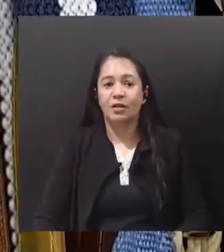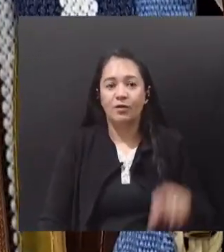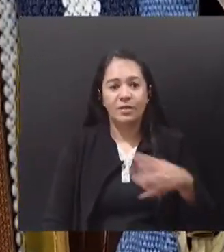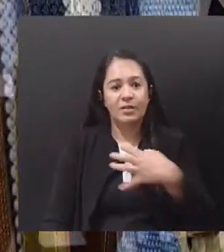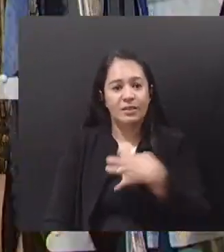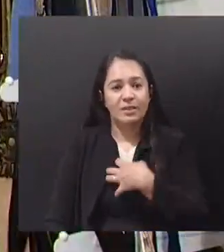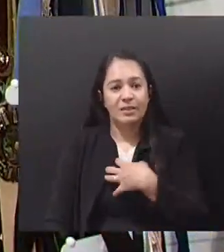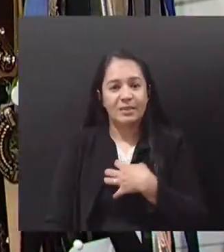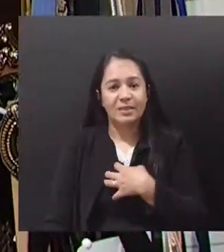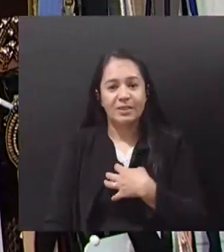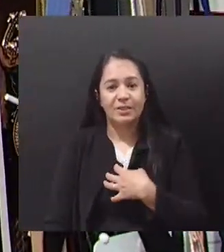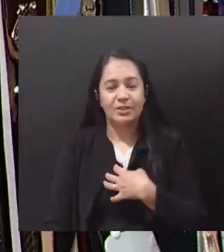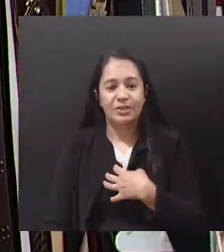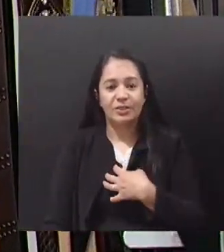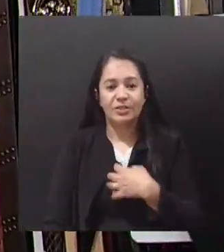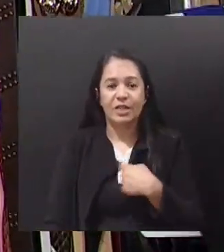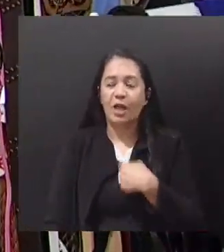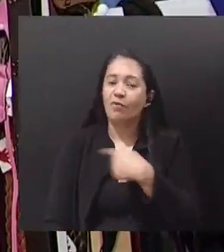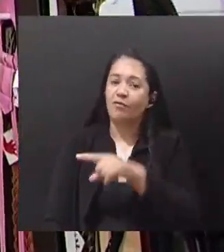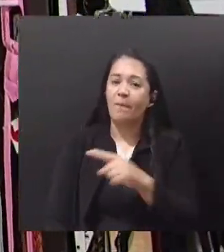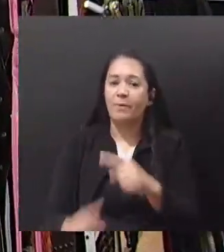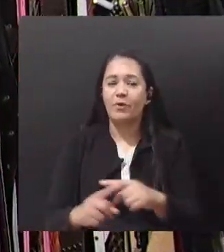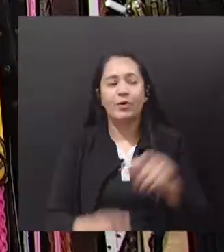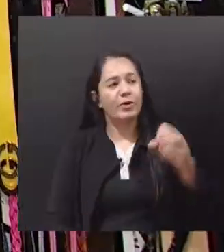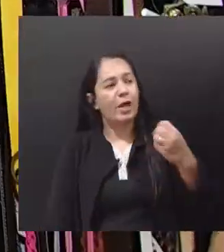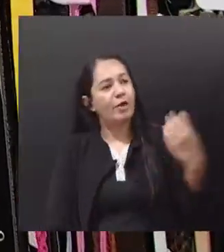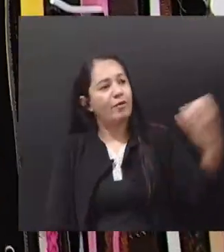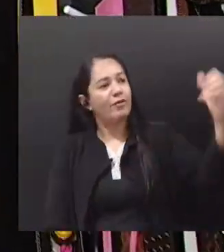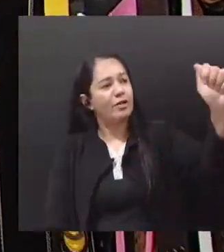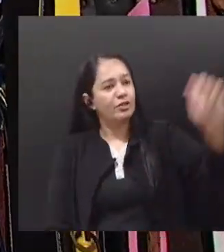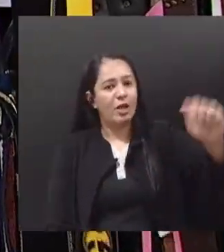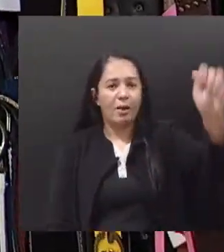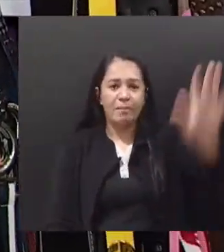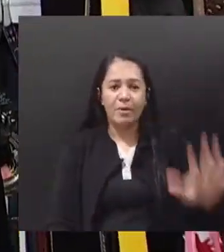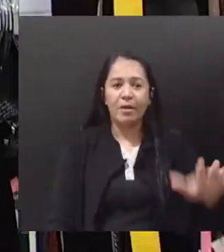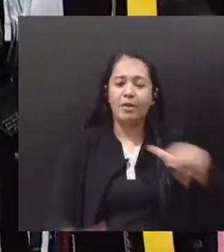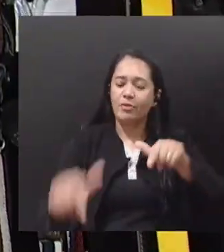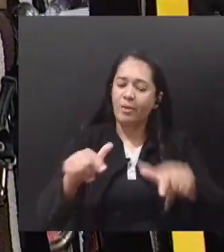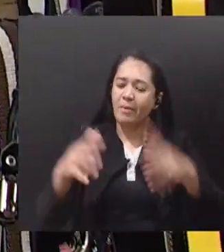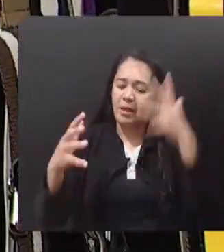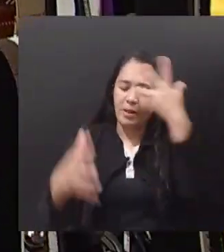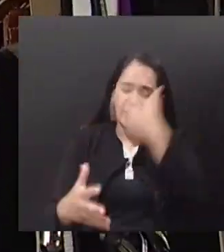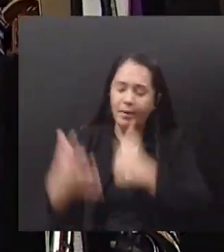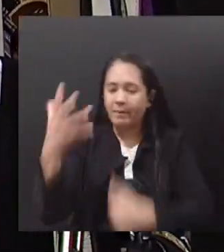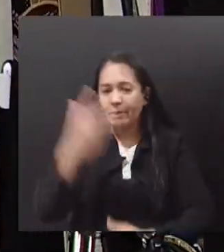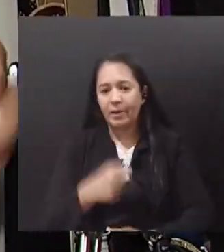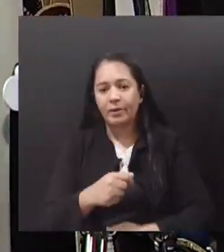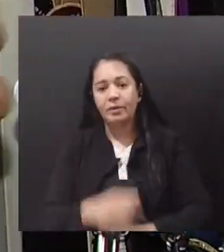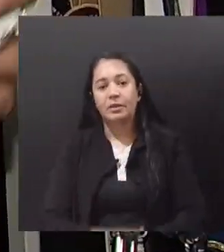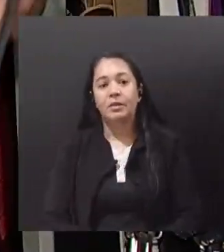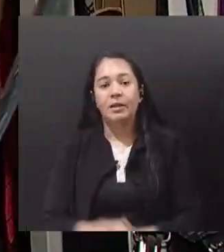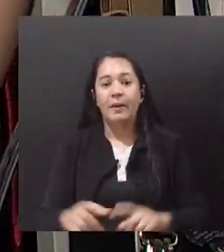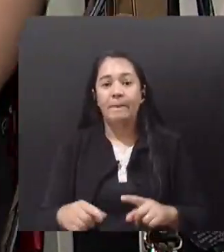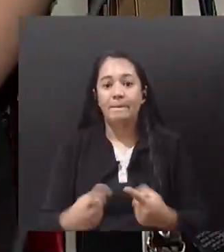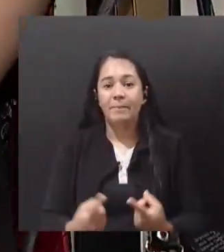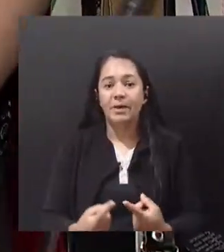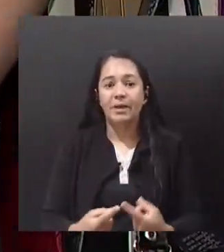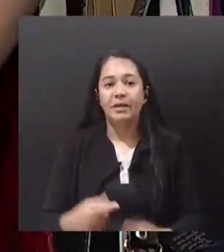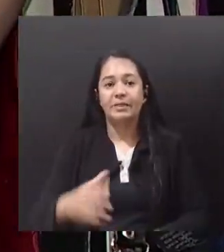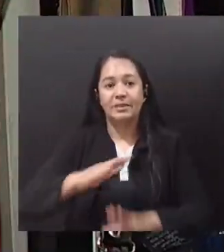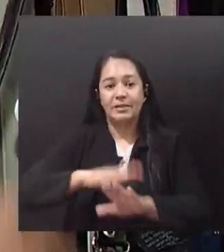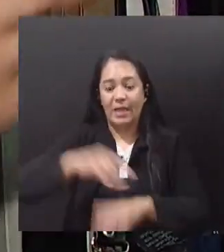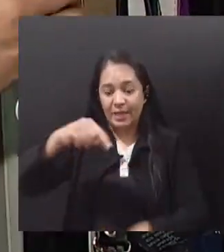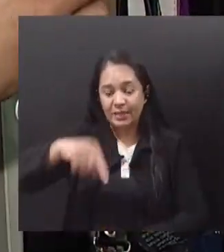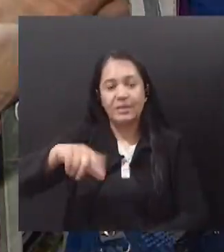primeira vista, se fala, eu vou porque eu quero ir para a África, porque tem um trabalho lindo, maravilhoso. Só que existe um trabalho aqui também,